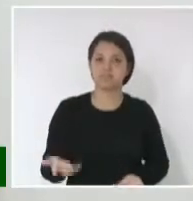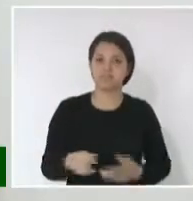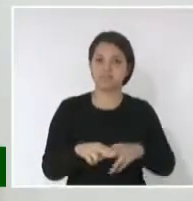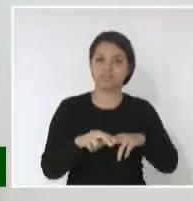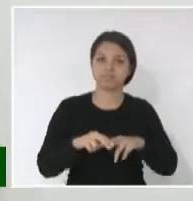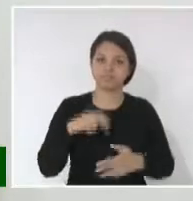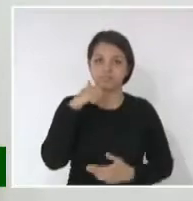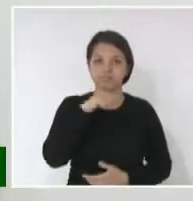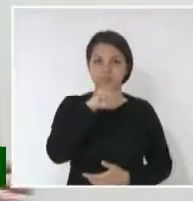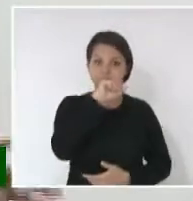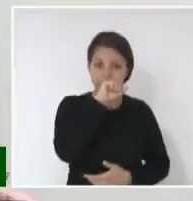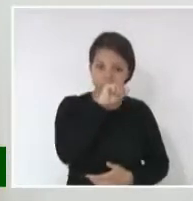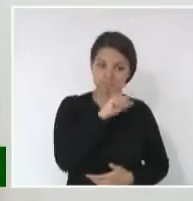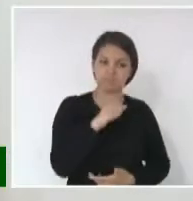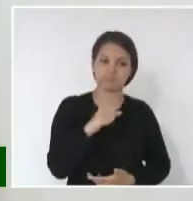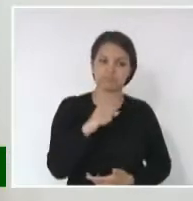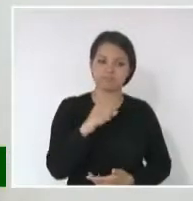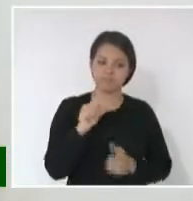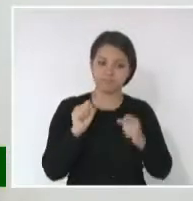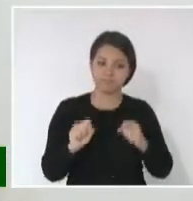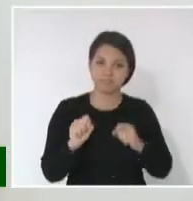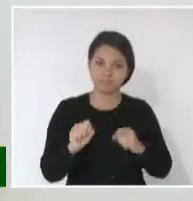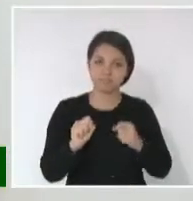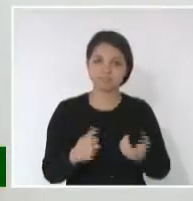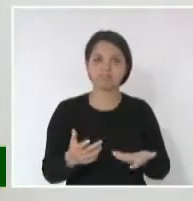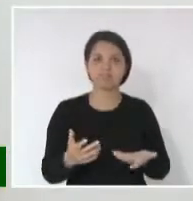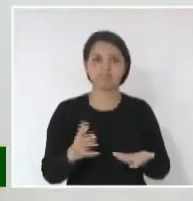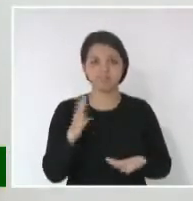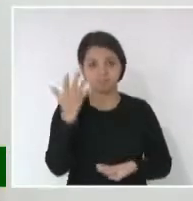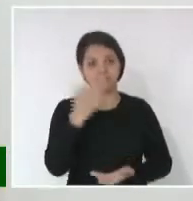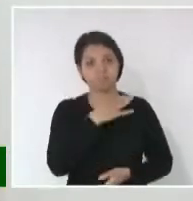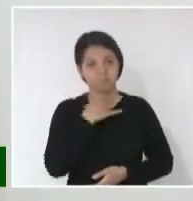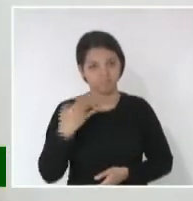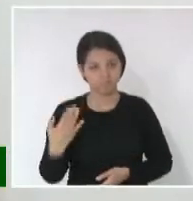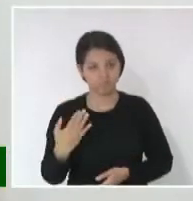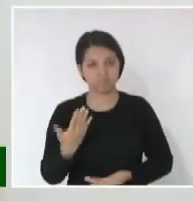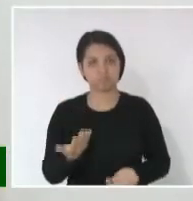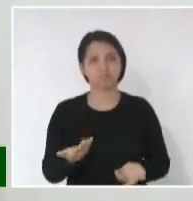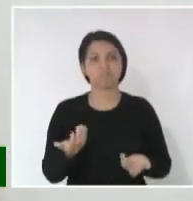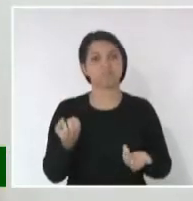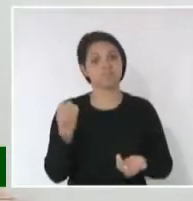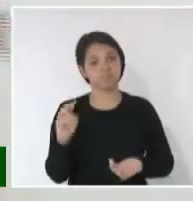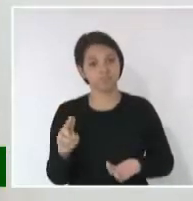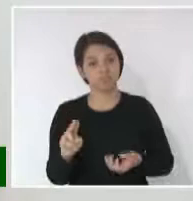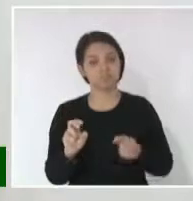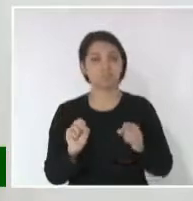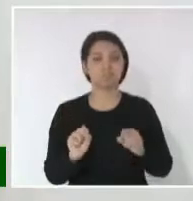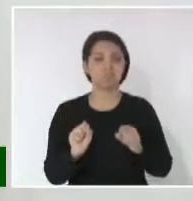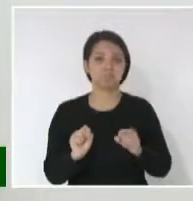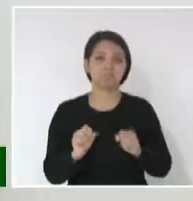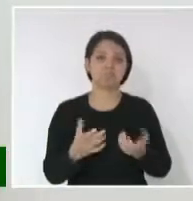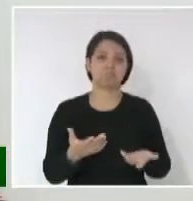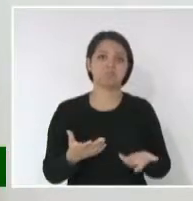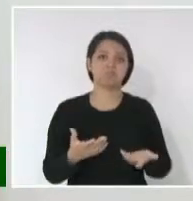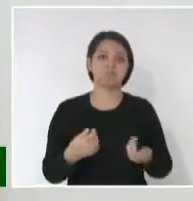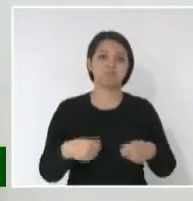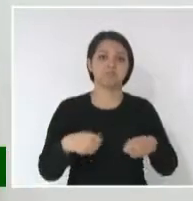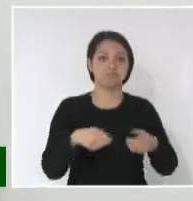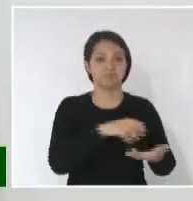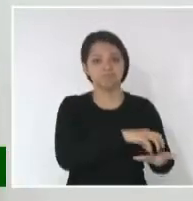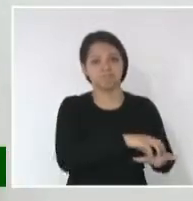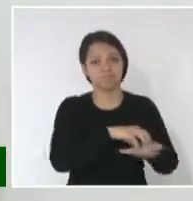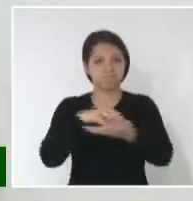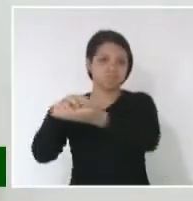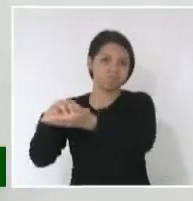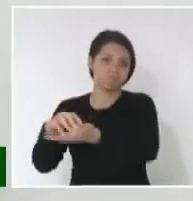correria o risco, ele e a mãe correriam o risco de morte, ou eles teriam que ser levados para onde tivesse uma